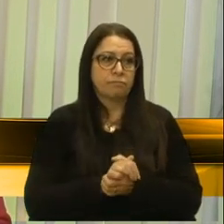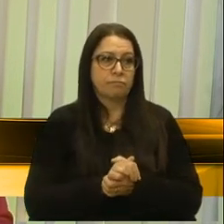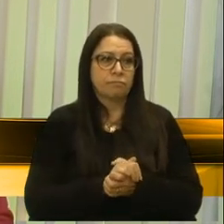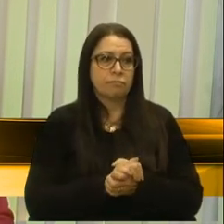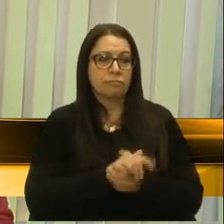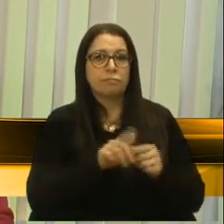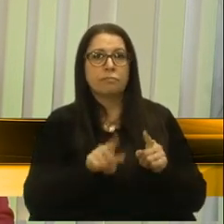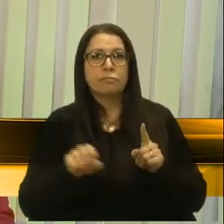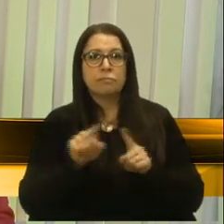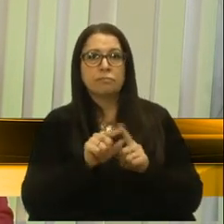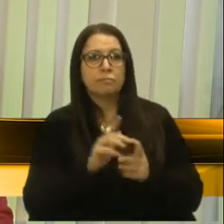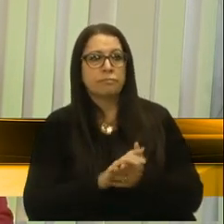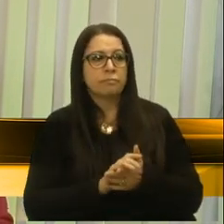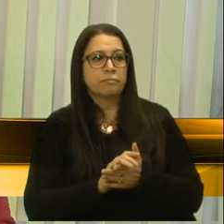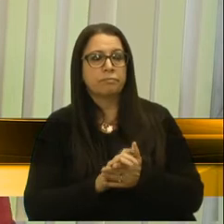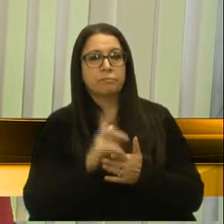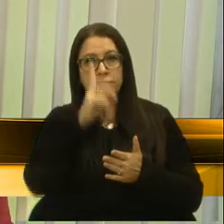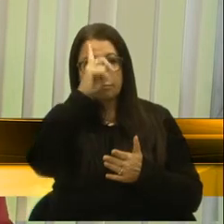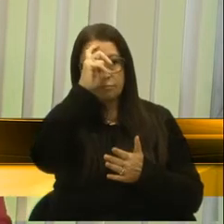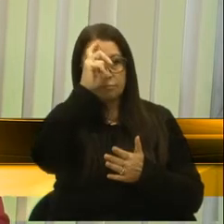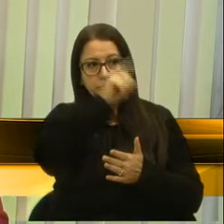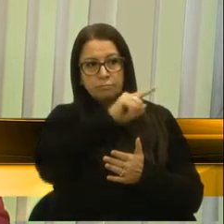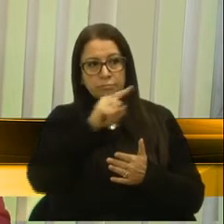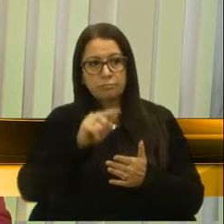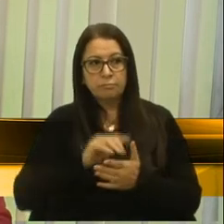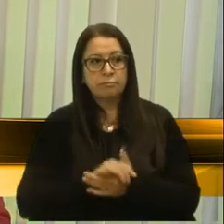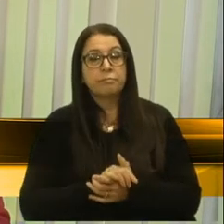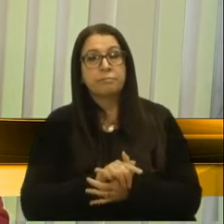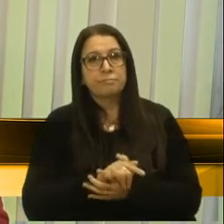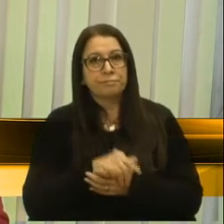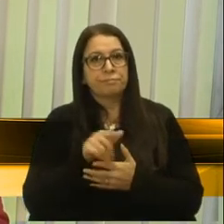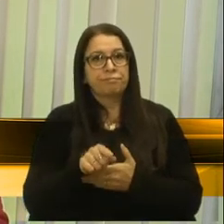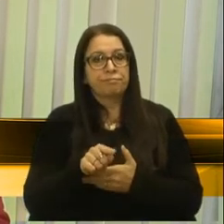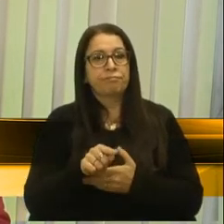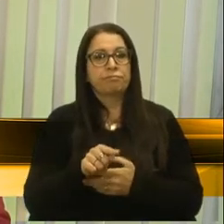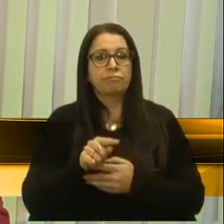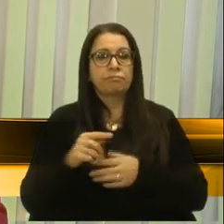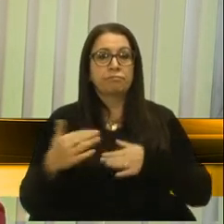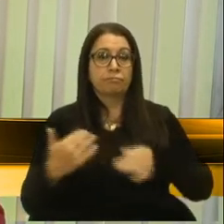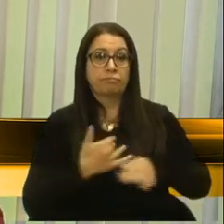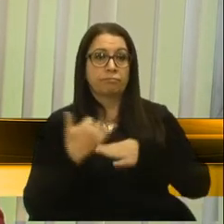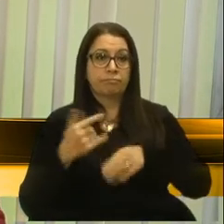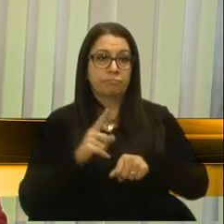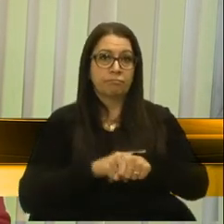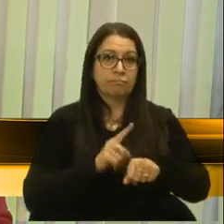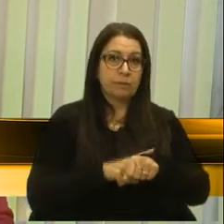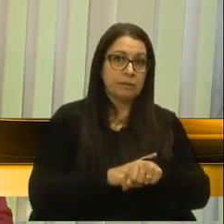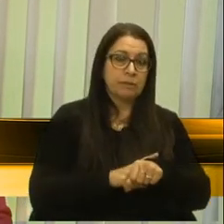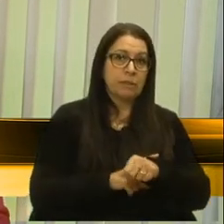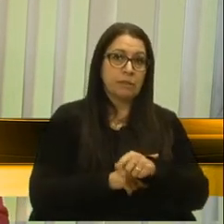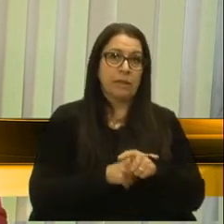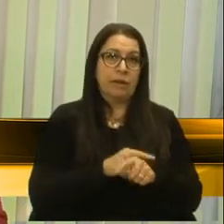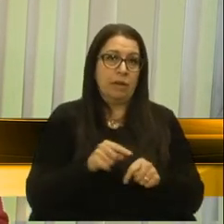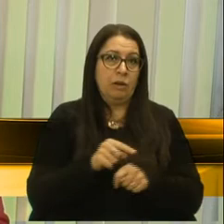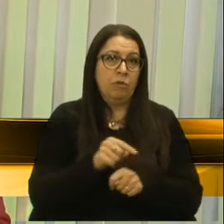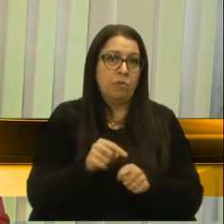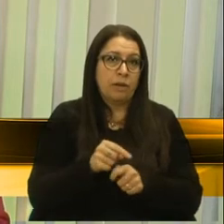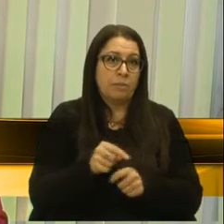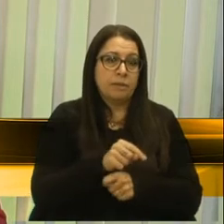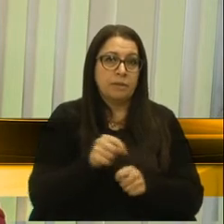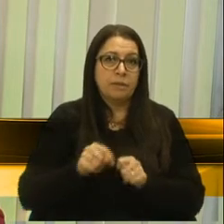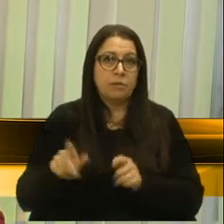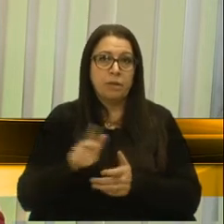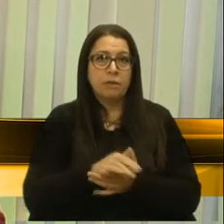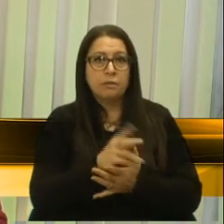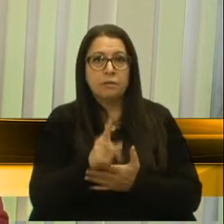precisa, os hospitais precisam também mudar a questão de fluxos, de horários. De repente, a gente precisa ver como está